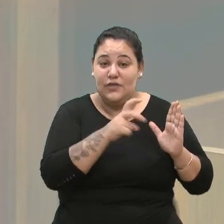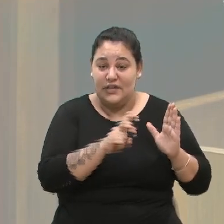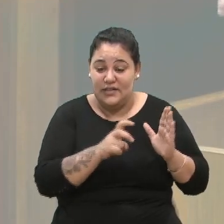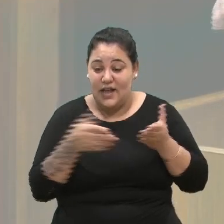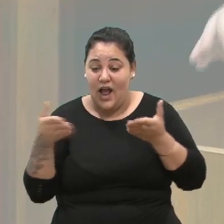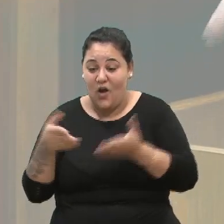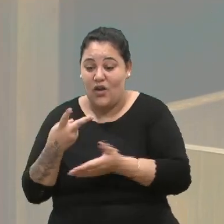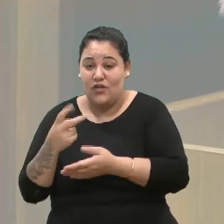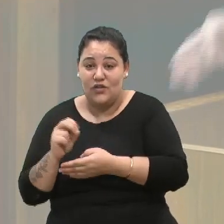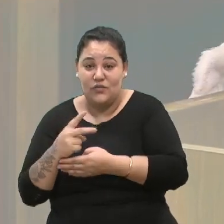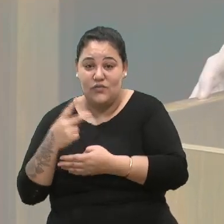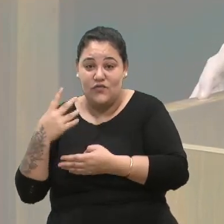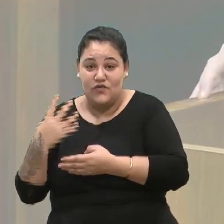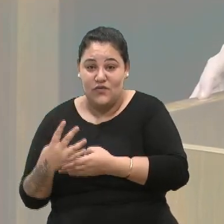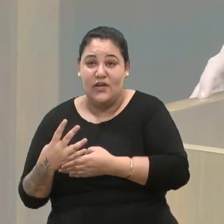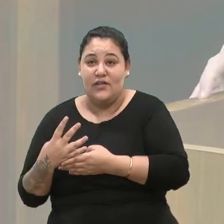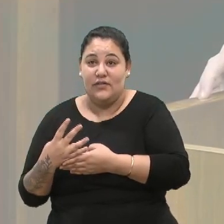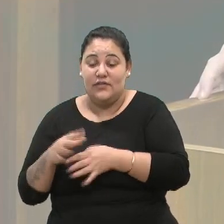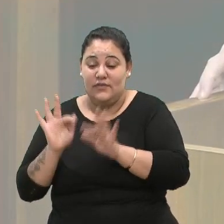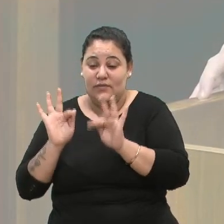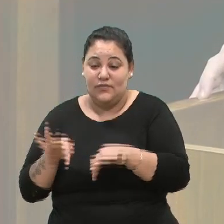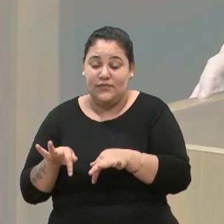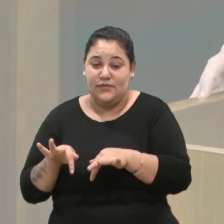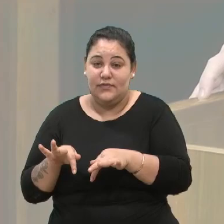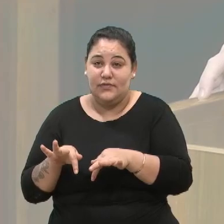o exercício com superávit.